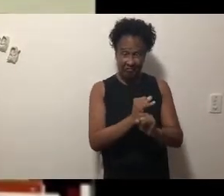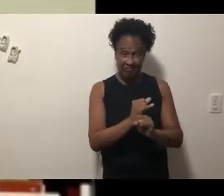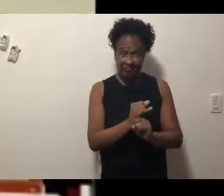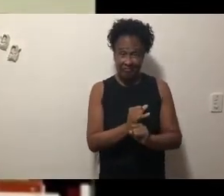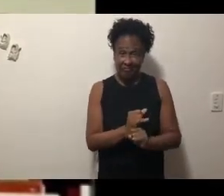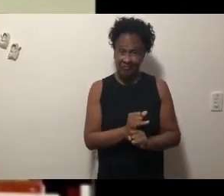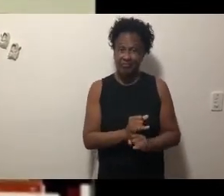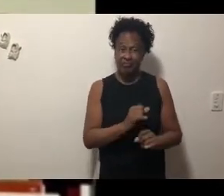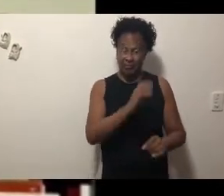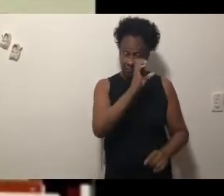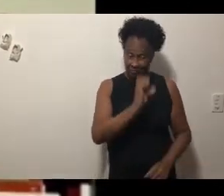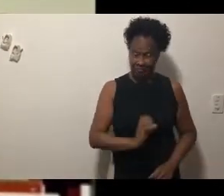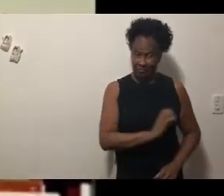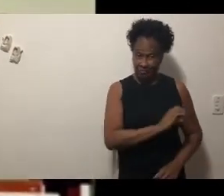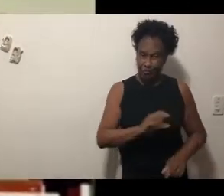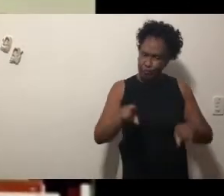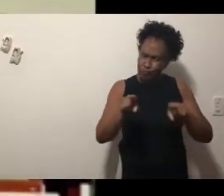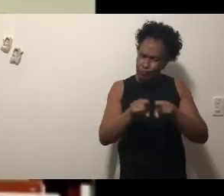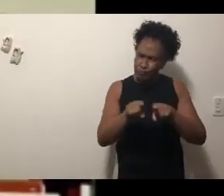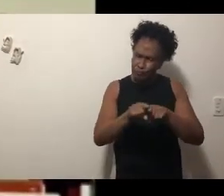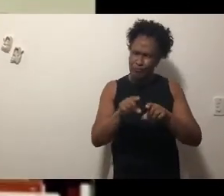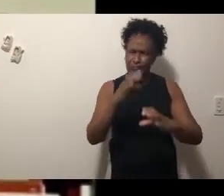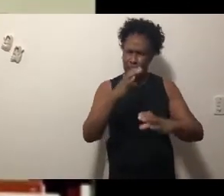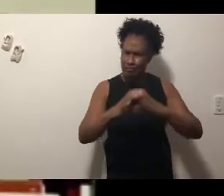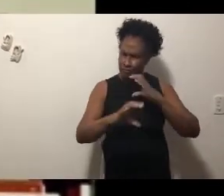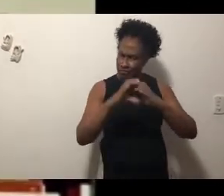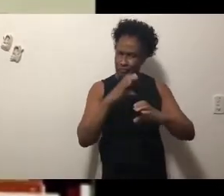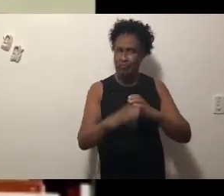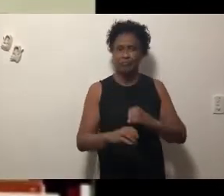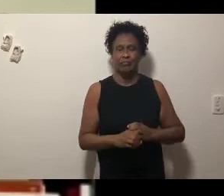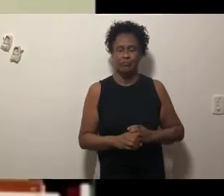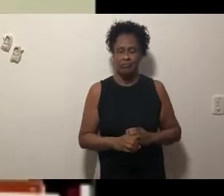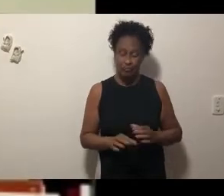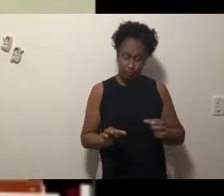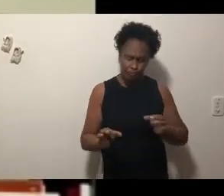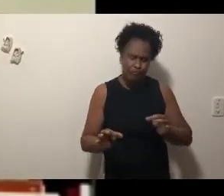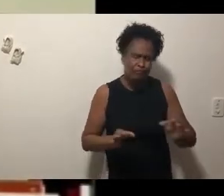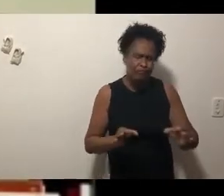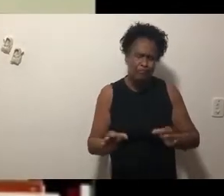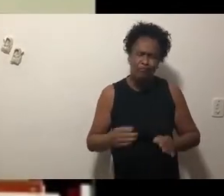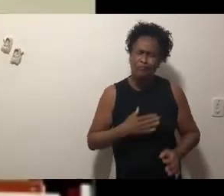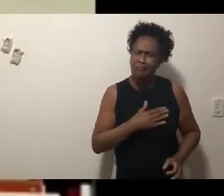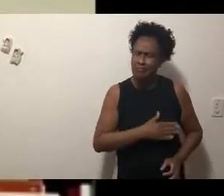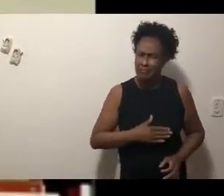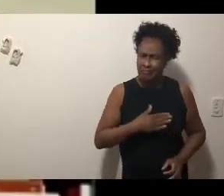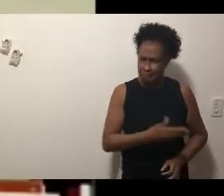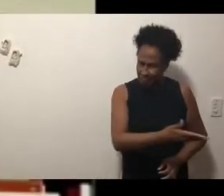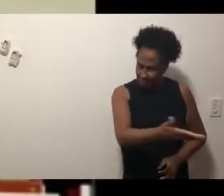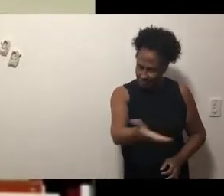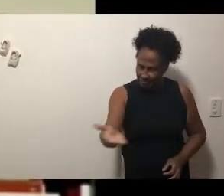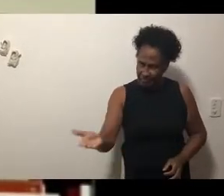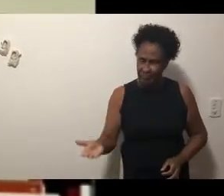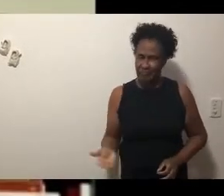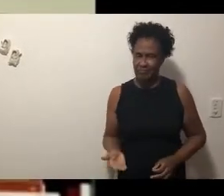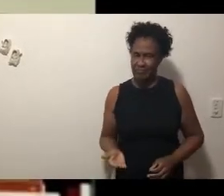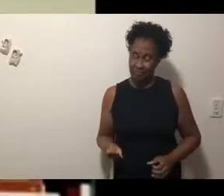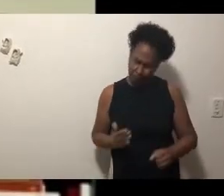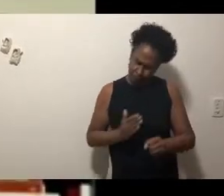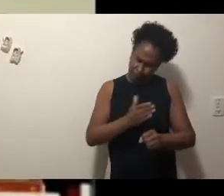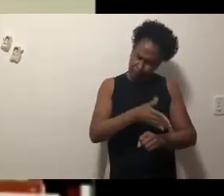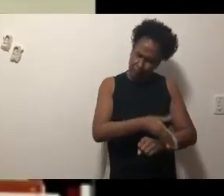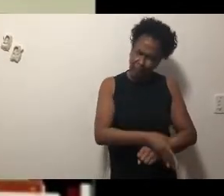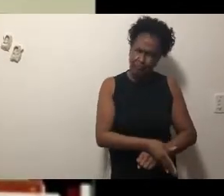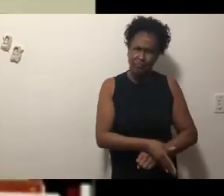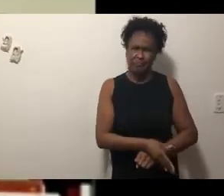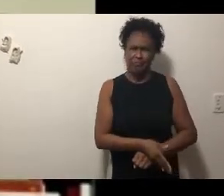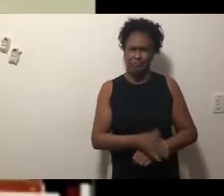nossos catequistas, juntamente com a Pastoral da Comunicação, prepararam com muito carinho para vocês. Vamos participar de tudo